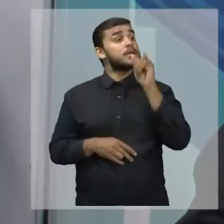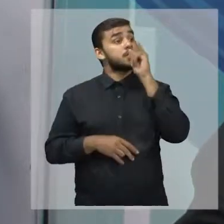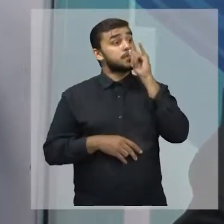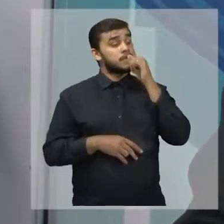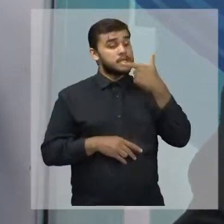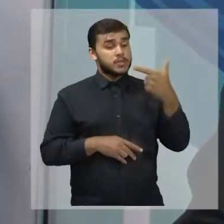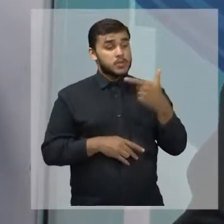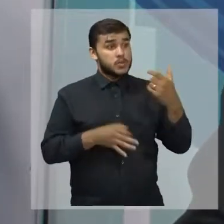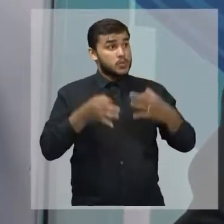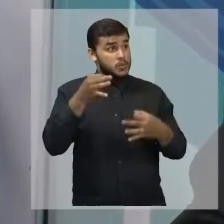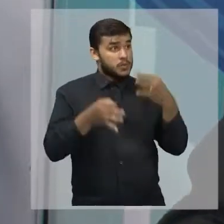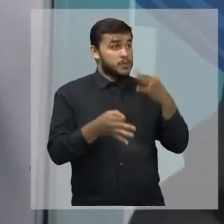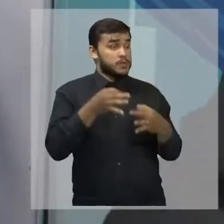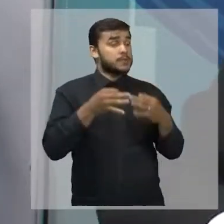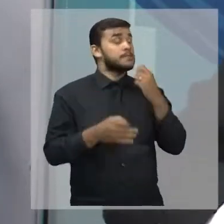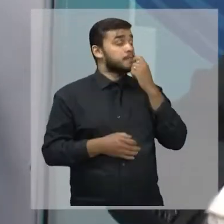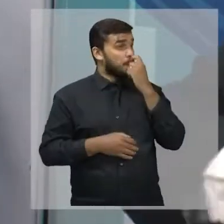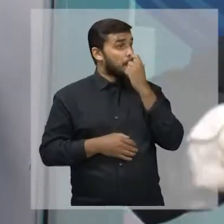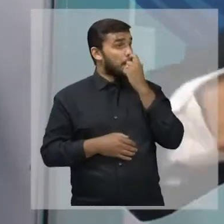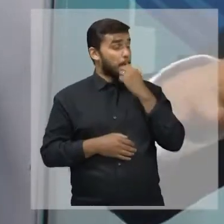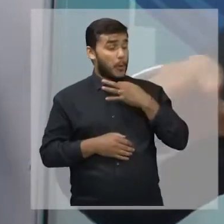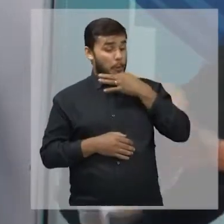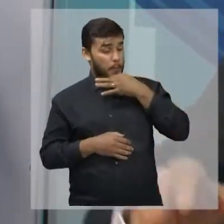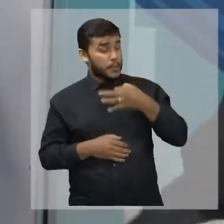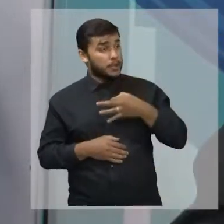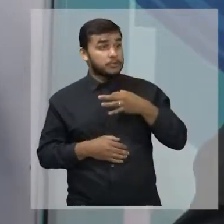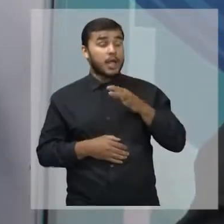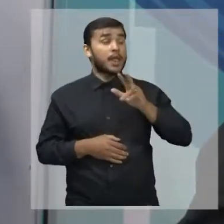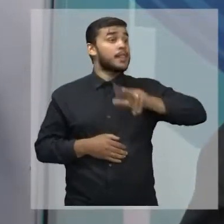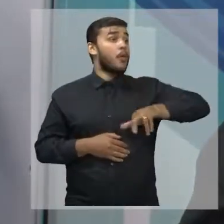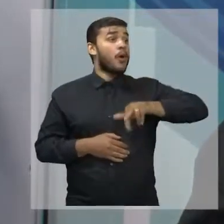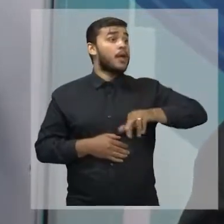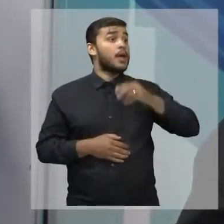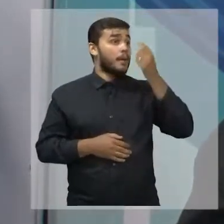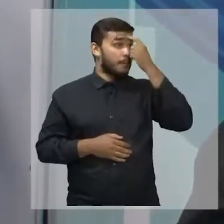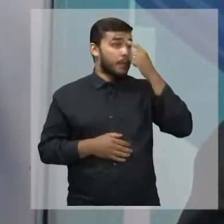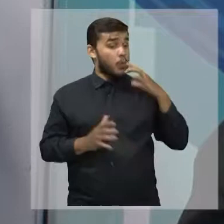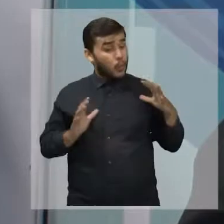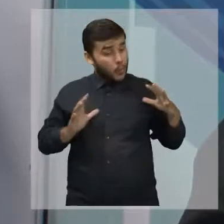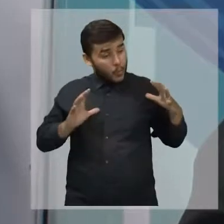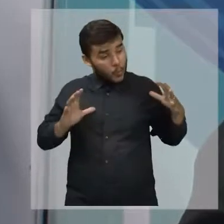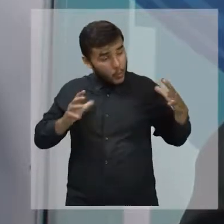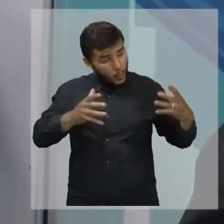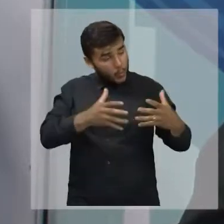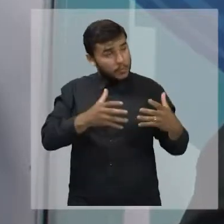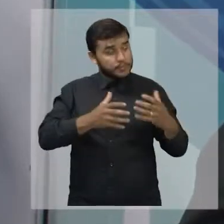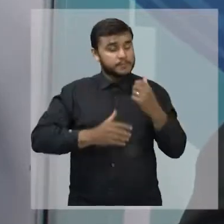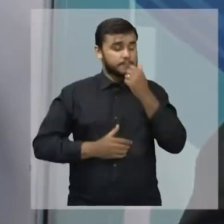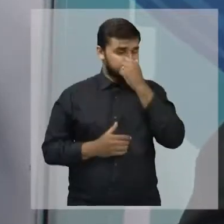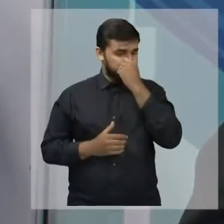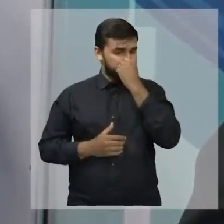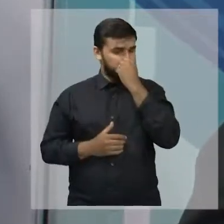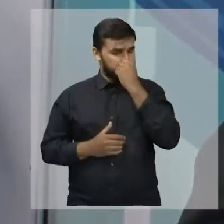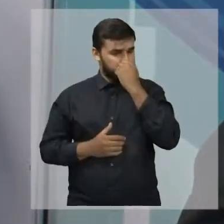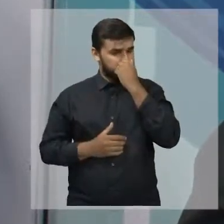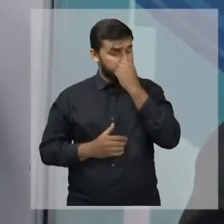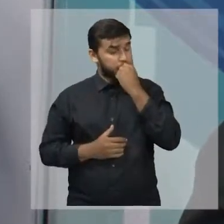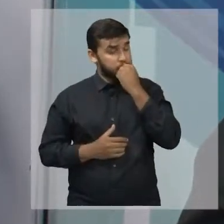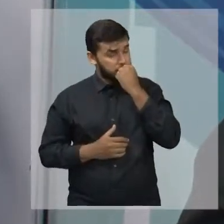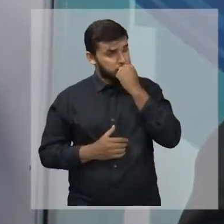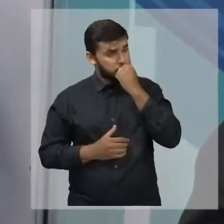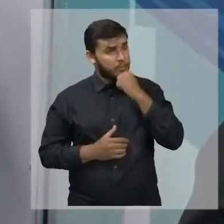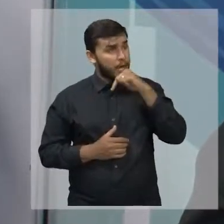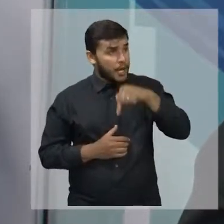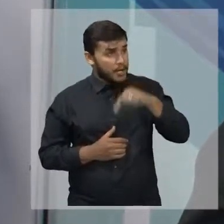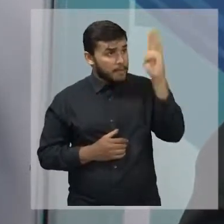uma manifestação de um juiz, é uma ordem escrita de um colegiado. É significativo registrar que o Brasil,